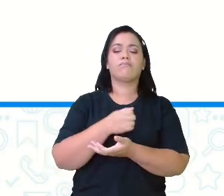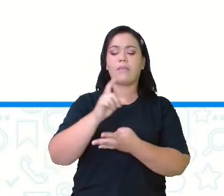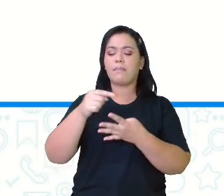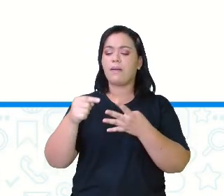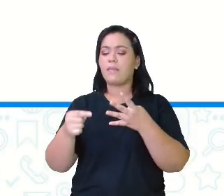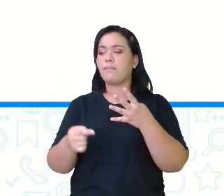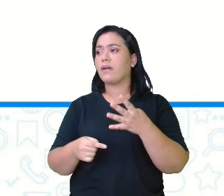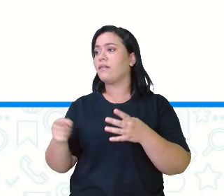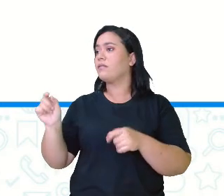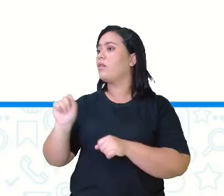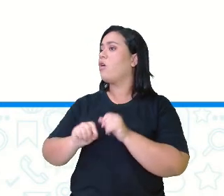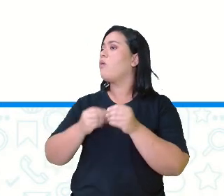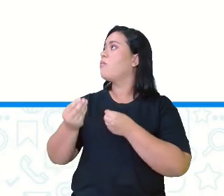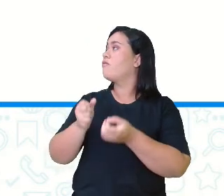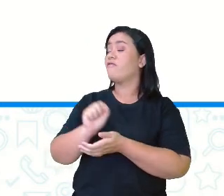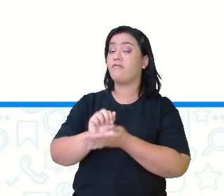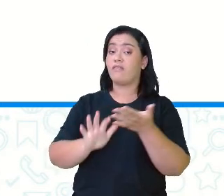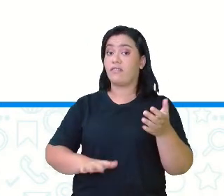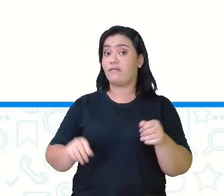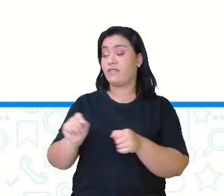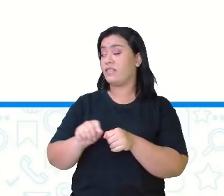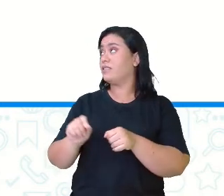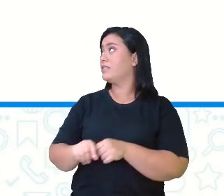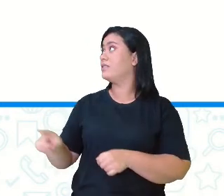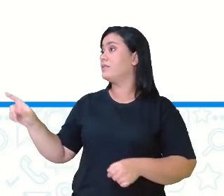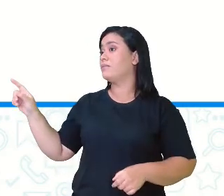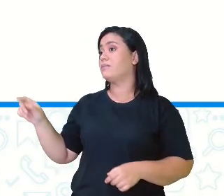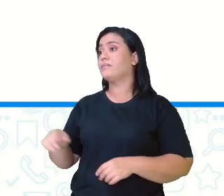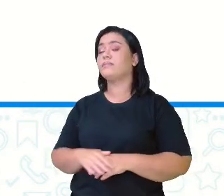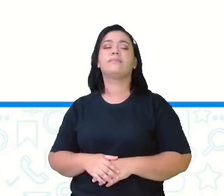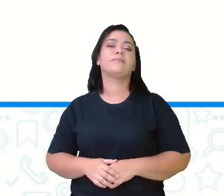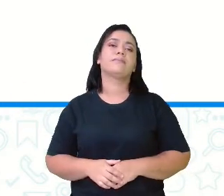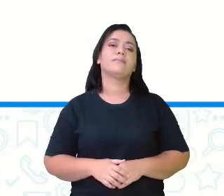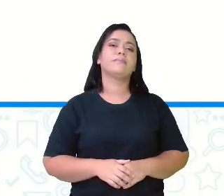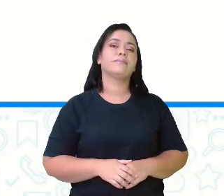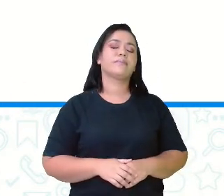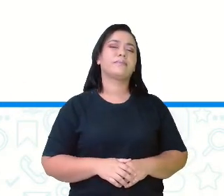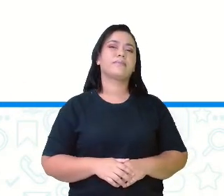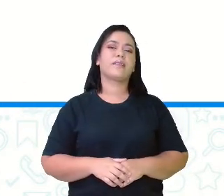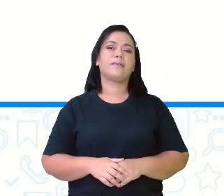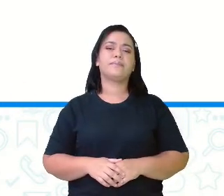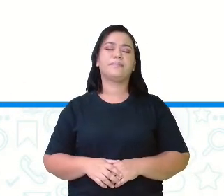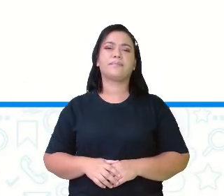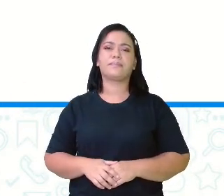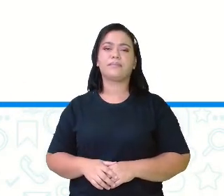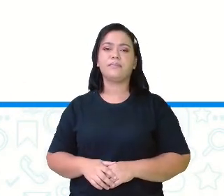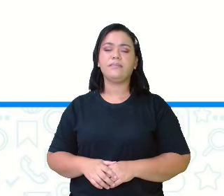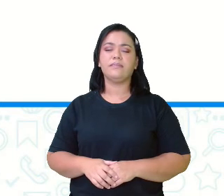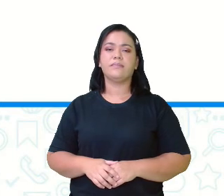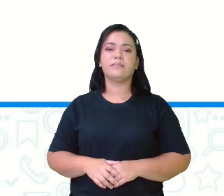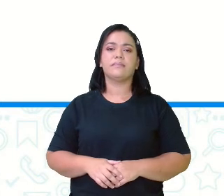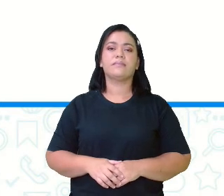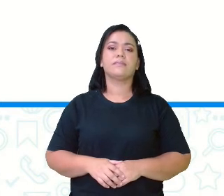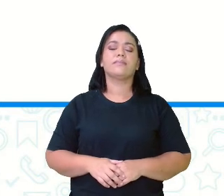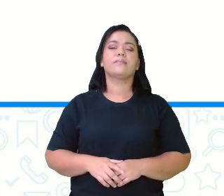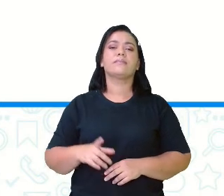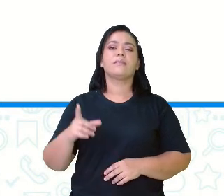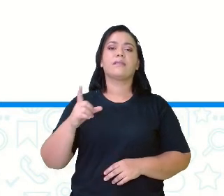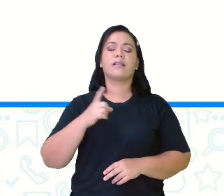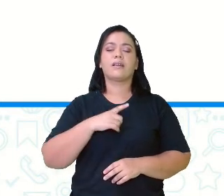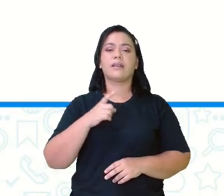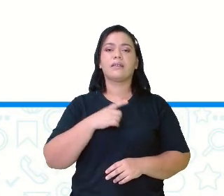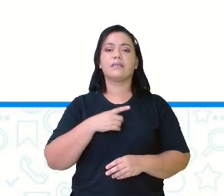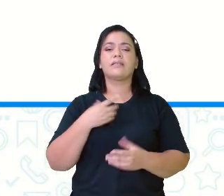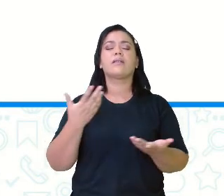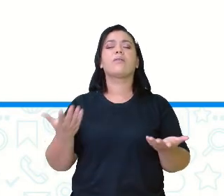1 dezena e 4 unidades. E o segundo, ó, 2 dezenas de milhar, 1 unidade de milhar, 0 centena, 0 dezena e